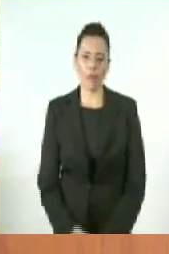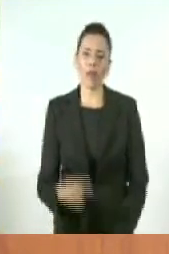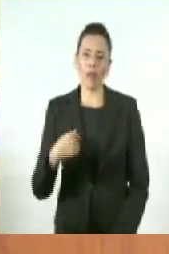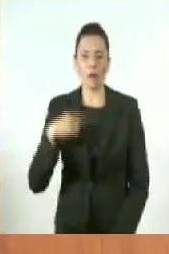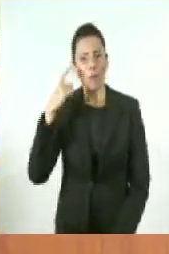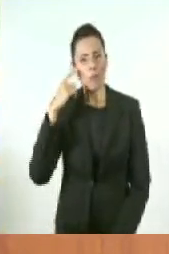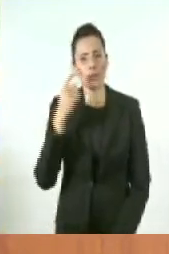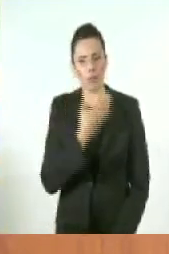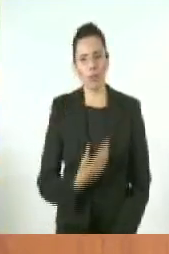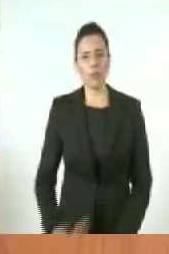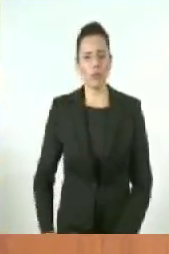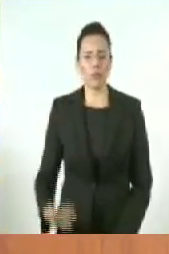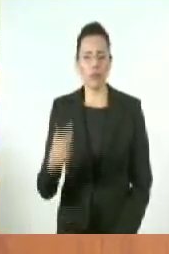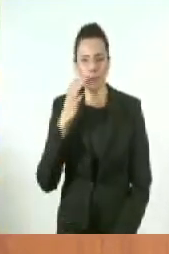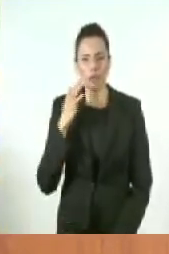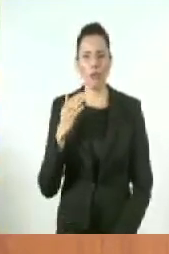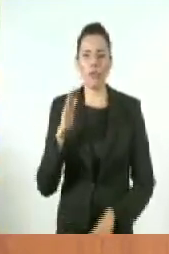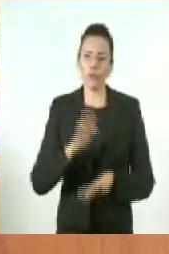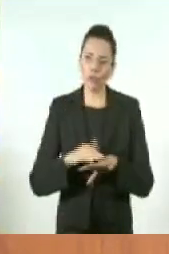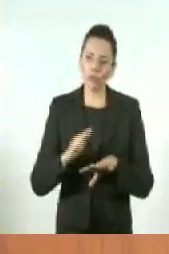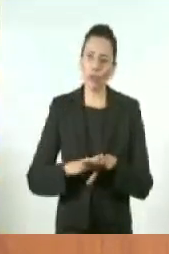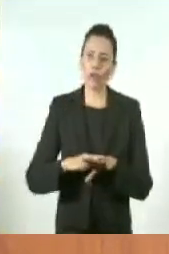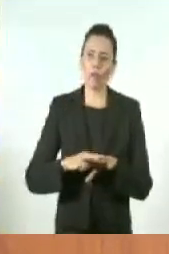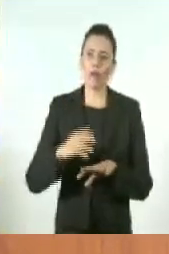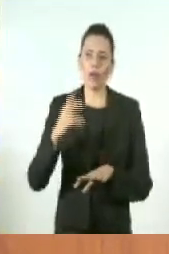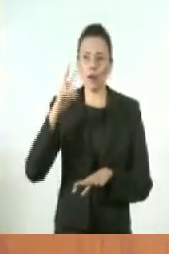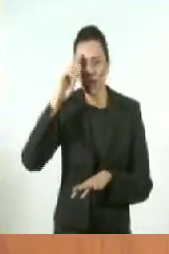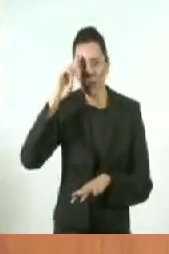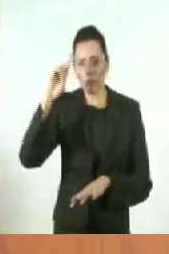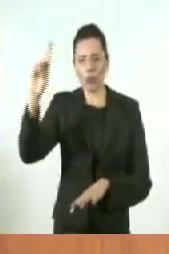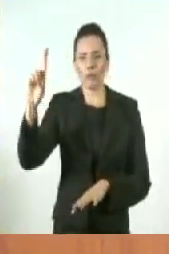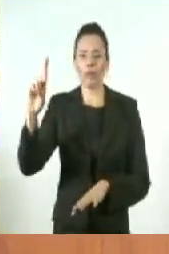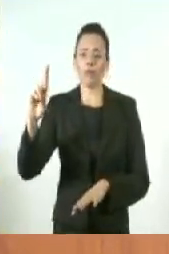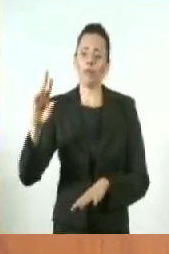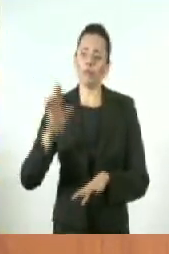o seu staff de governo e corrija esse contrato. É só isso que queremos. Nada mais do que isso. Muito obrigado.